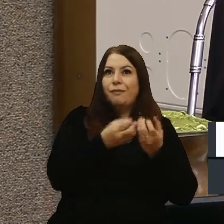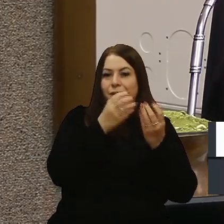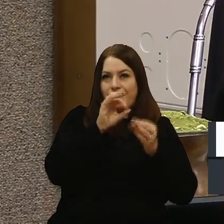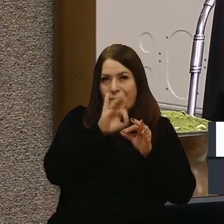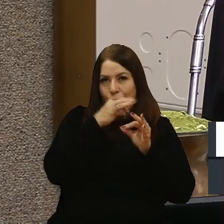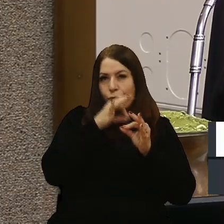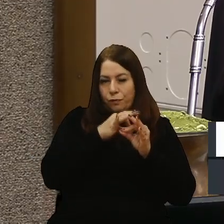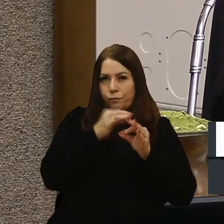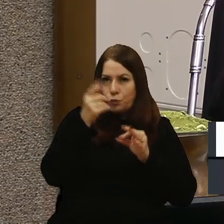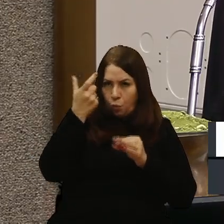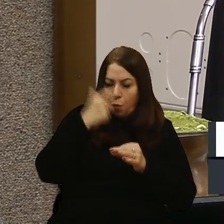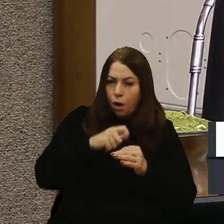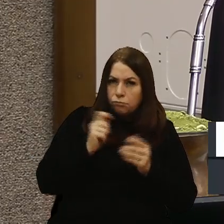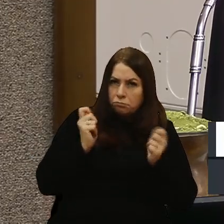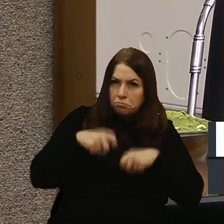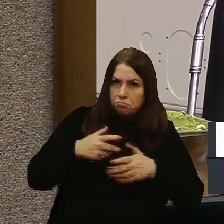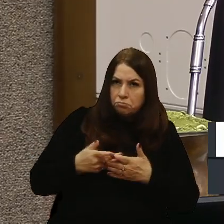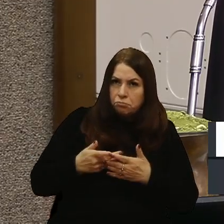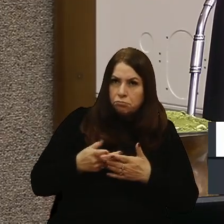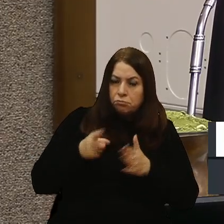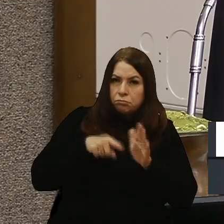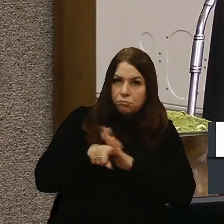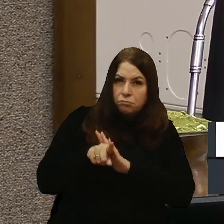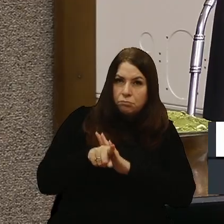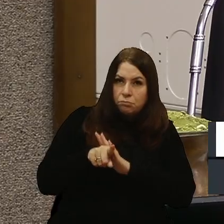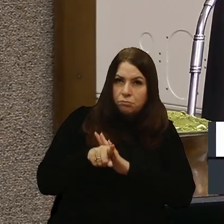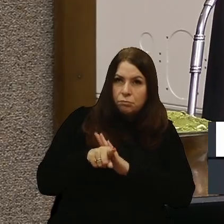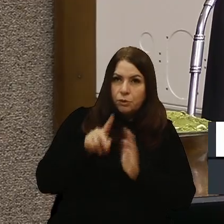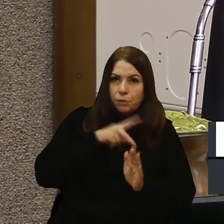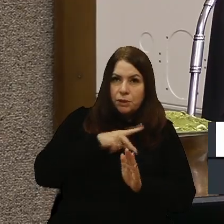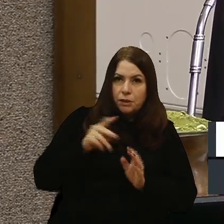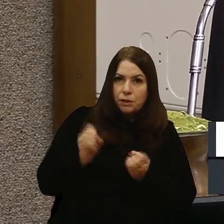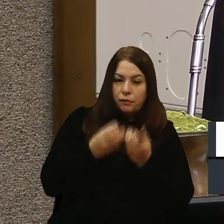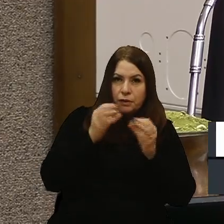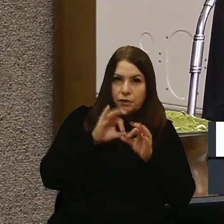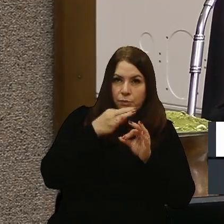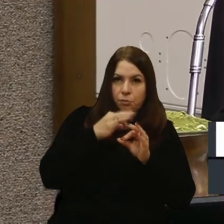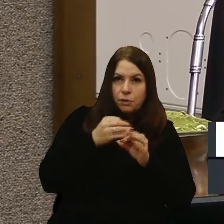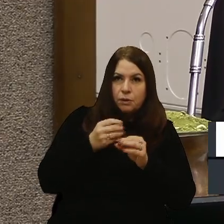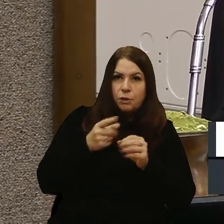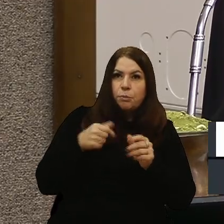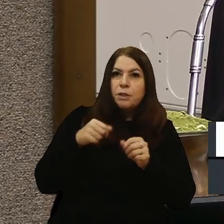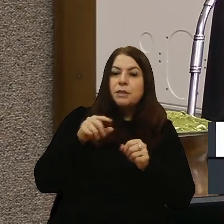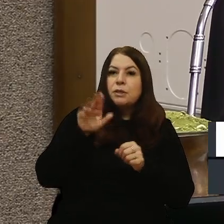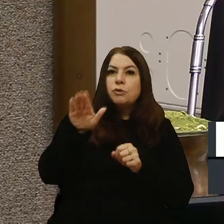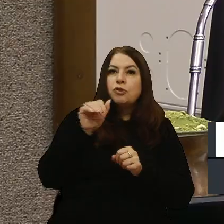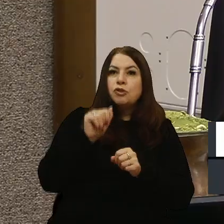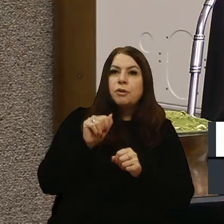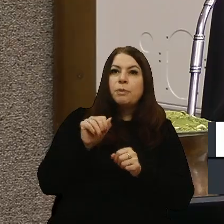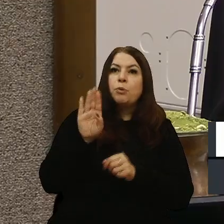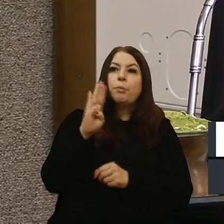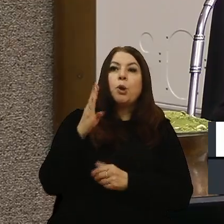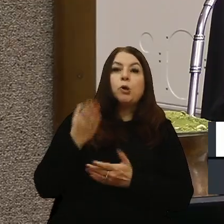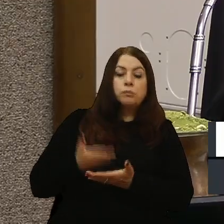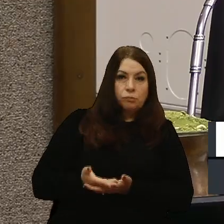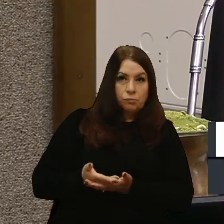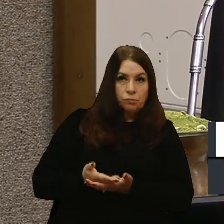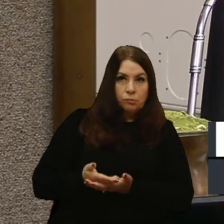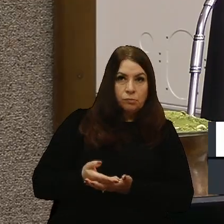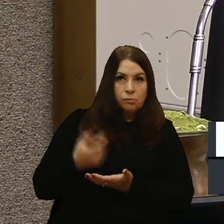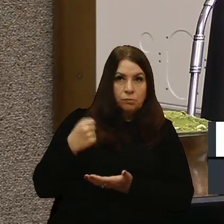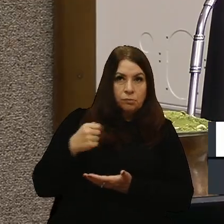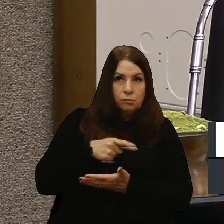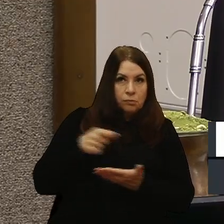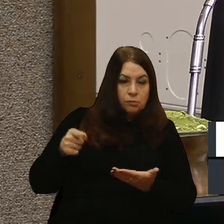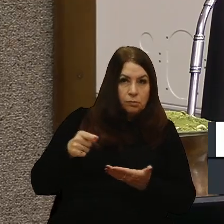O senhor acha que era possível eu perguntar ao presidente da Festa da Uva esse mapeamento ou precisava da nomeação de um biólogo? Era